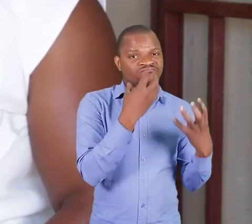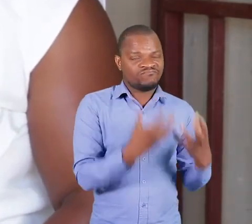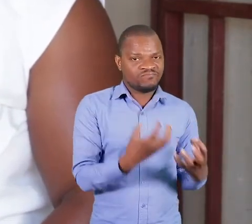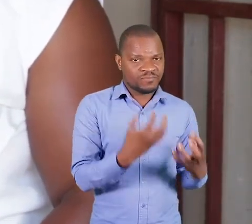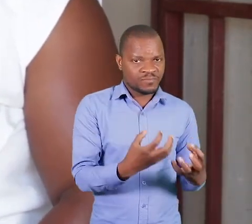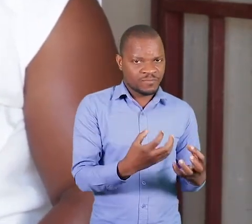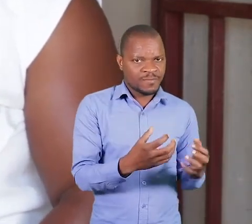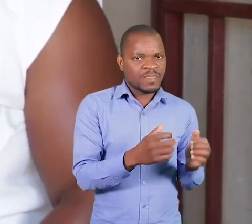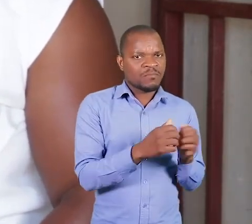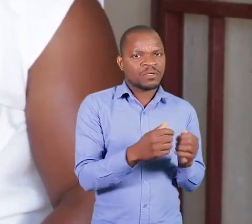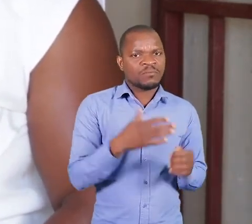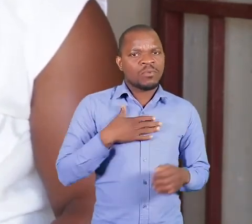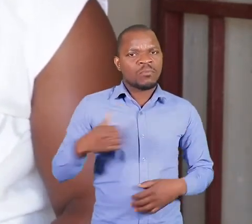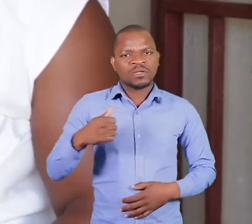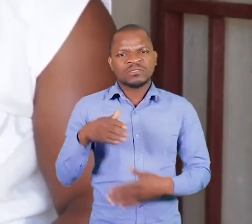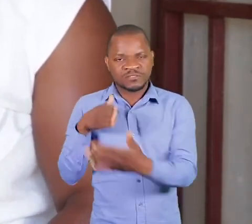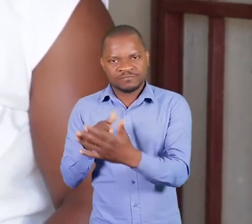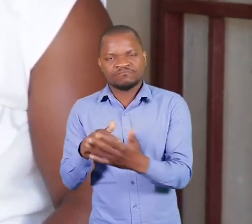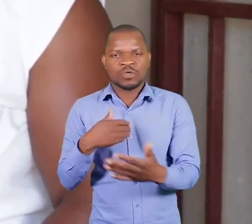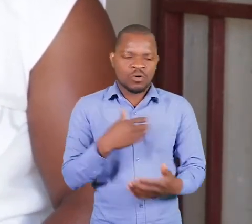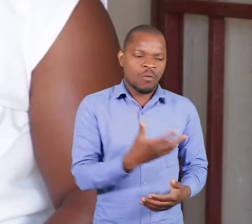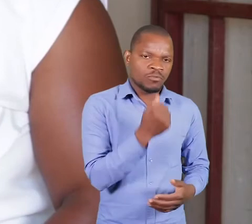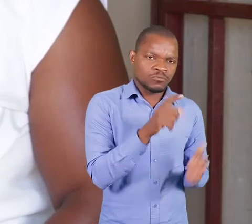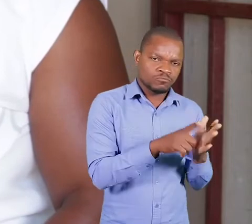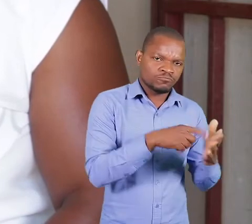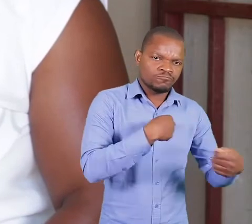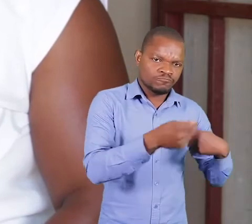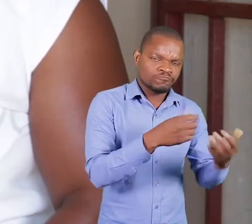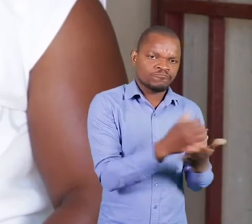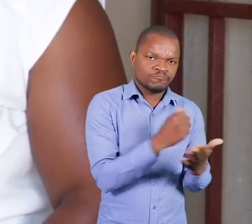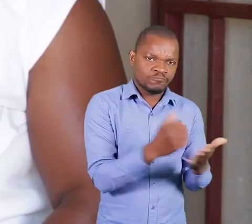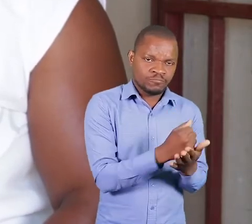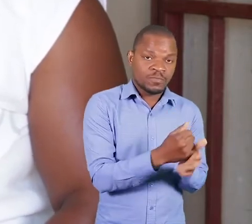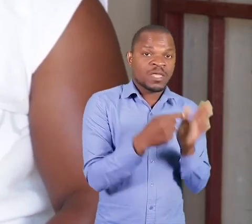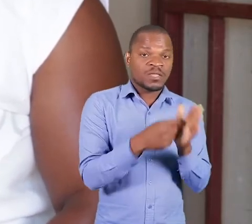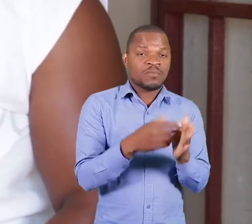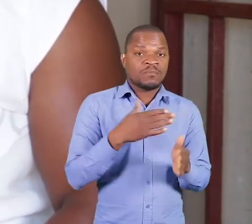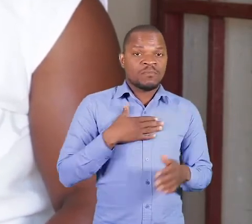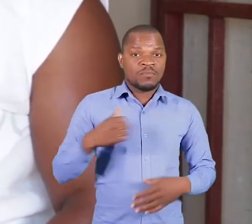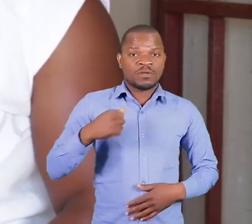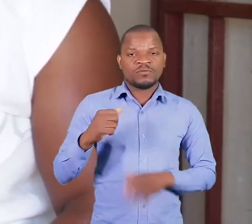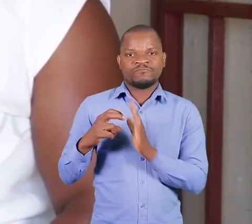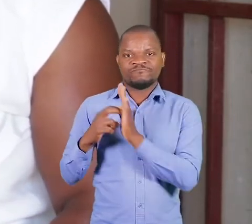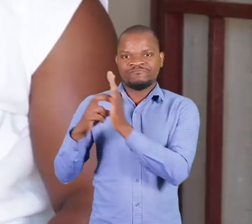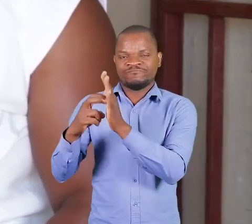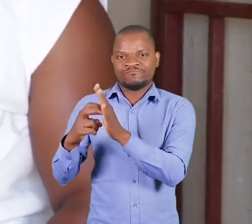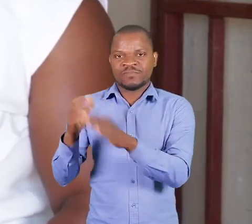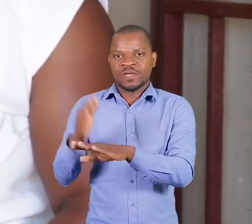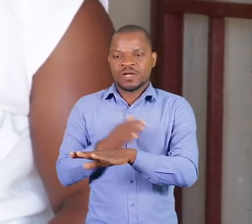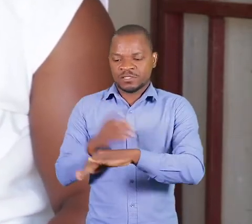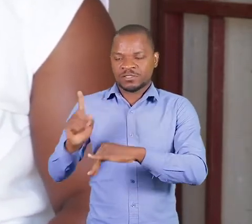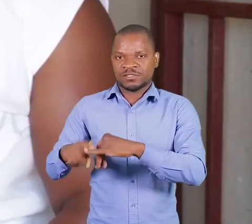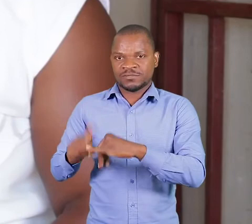necessidade. Agora, o que ele não consegue, a esposa consegue. Por exemplo, ele saiu na sexta-feira, não está em